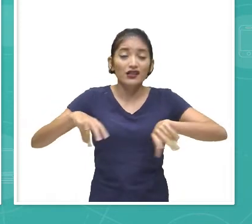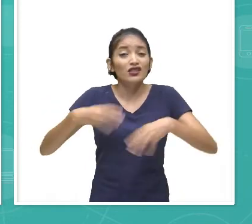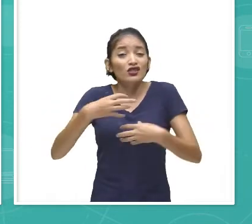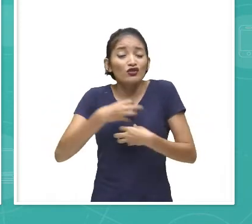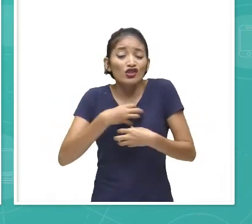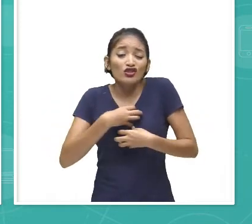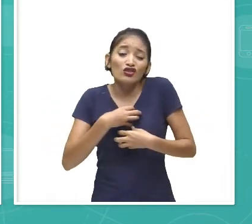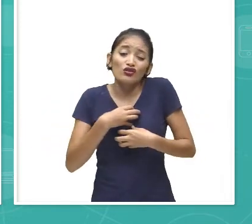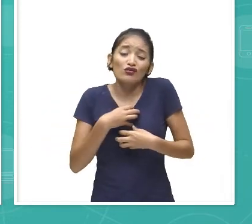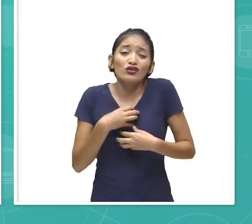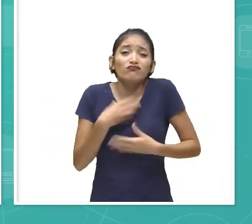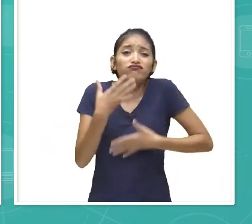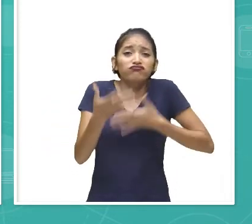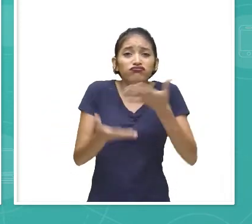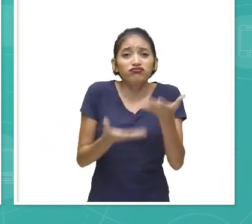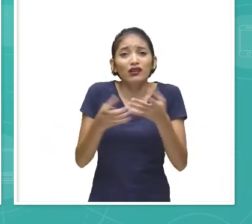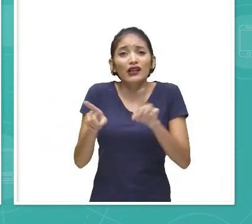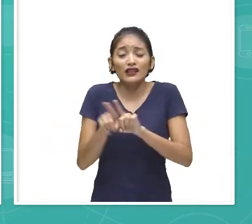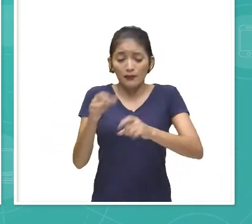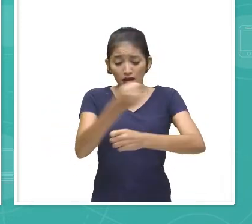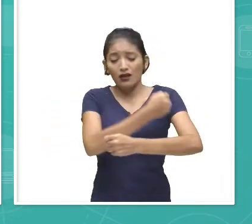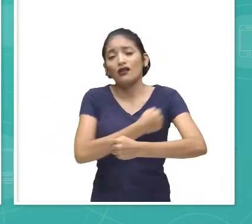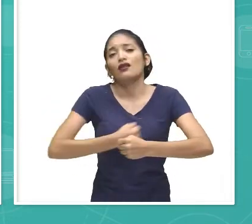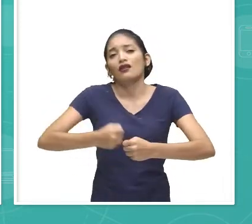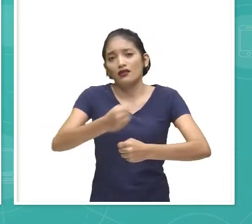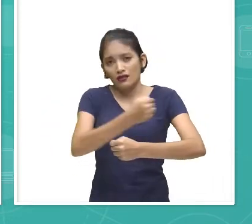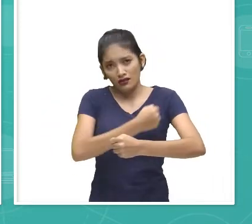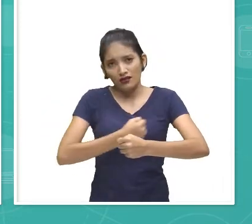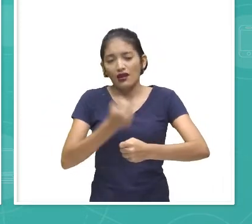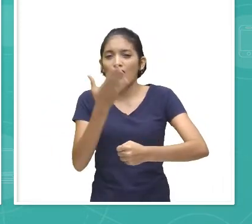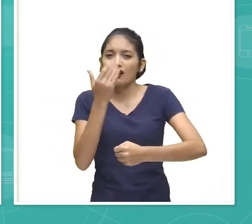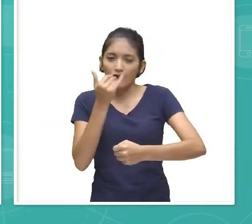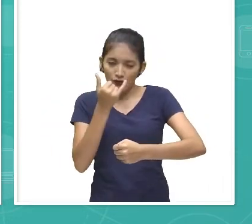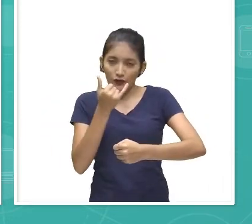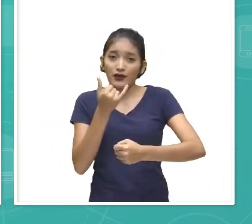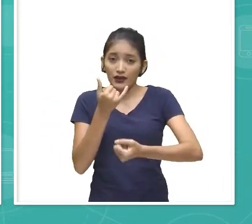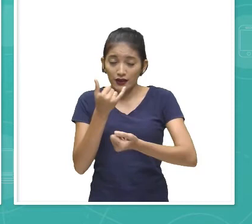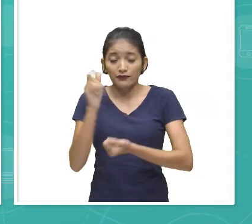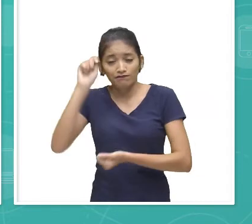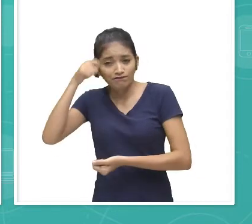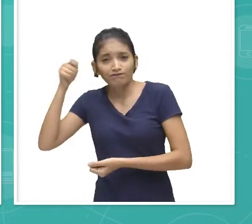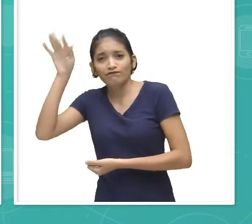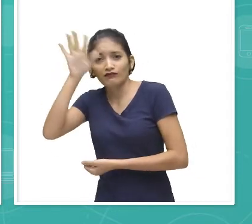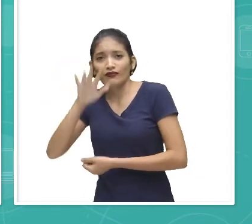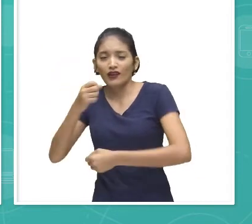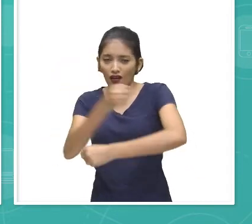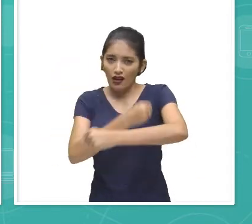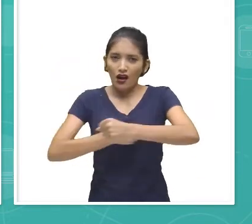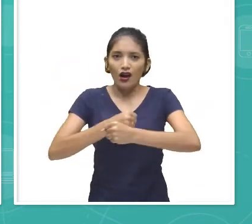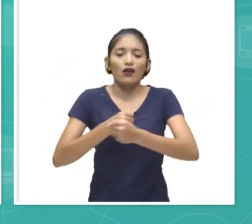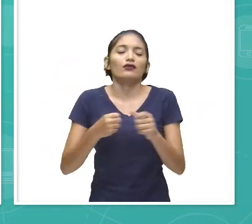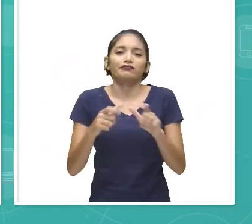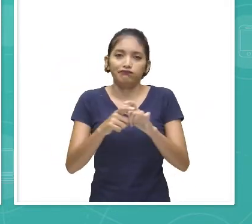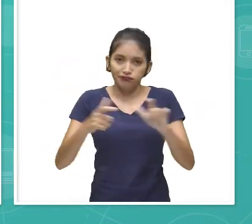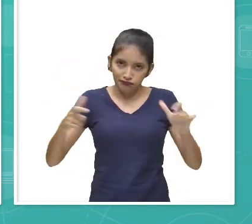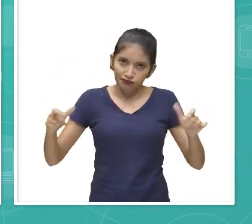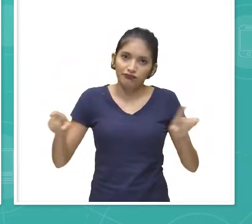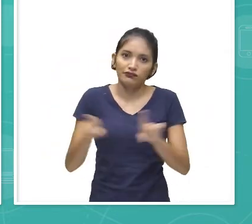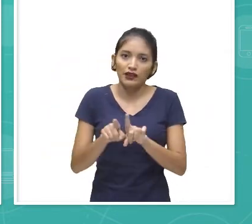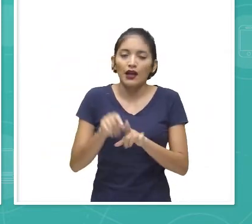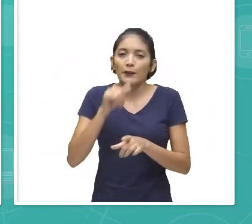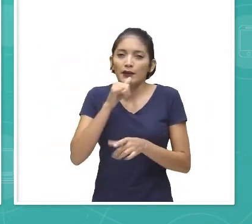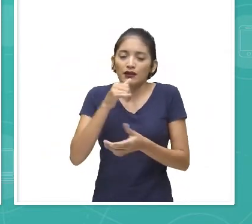de agir, na nossa culinária também. A presença africana na nossa culinária é enorme, né? O azeite